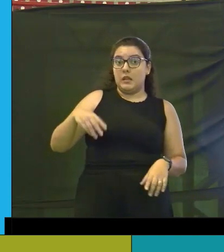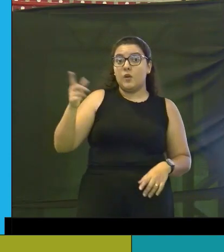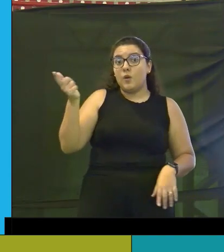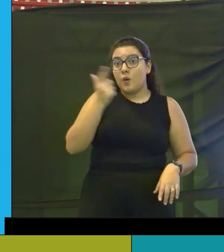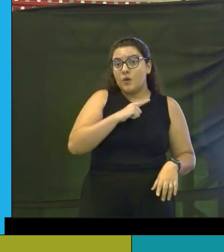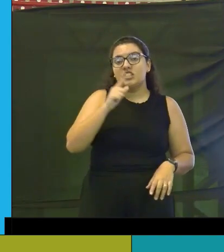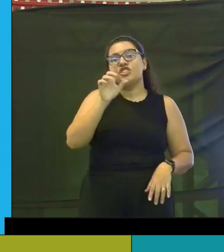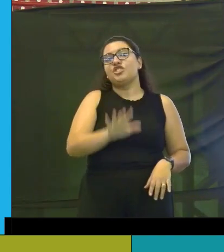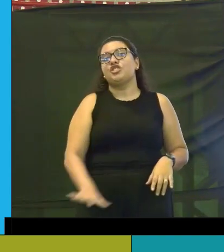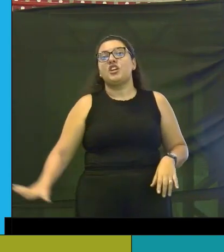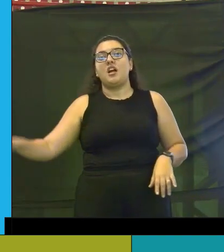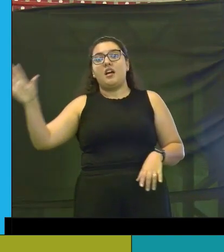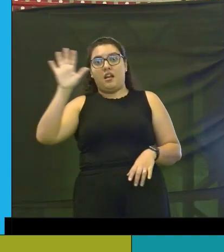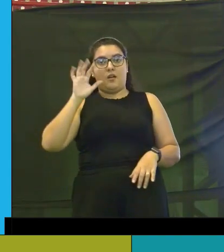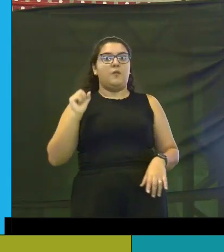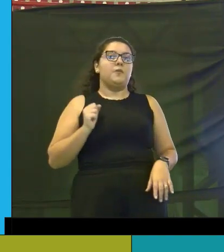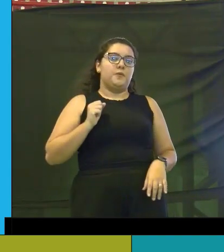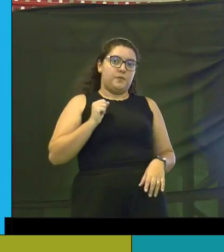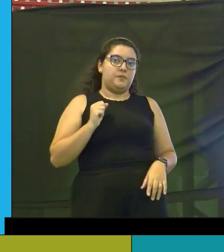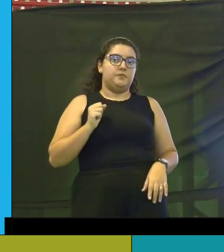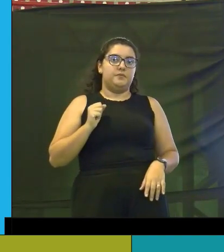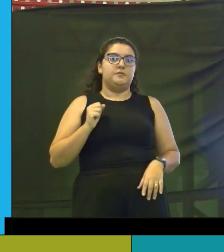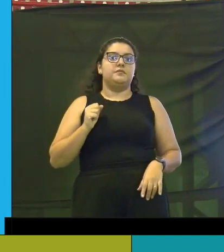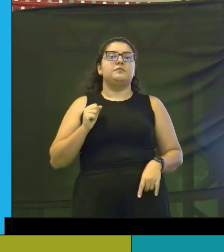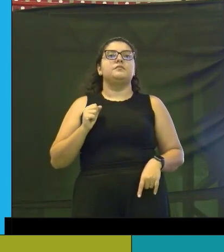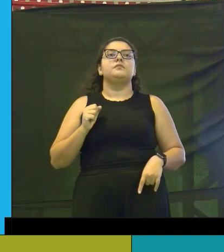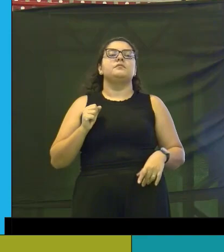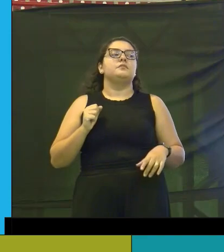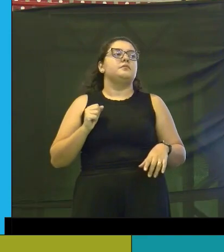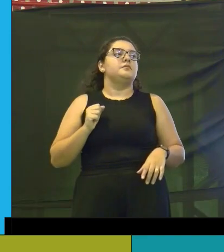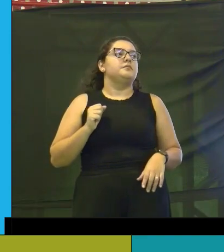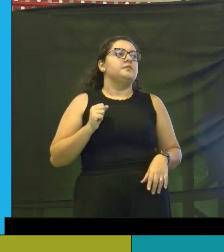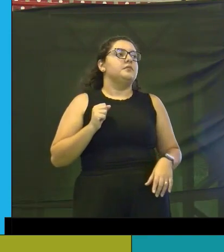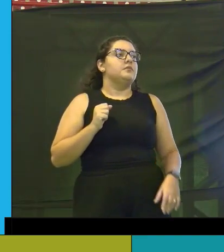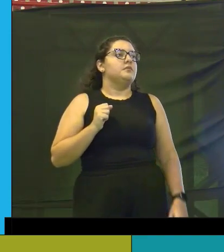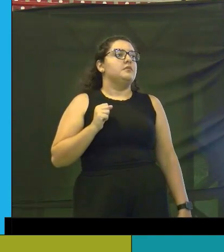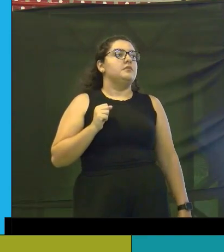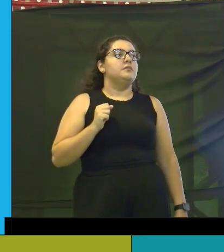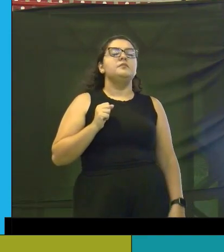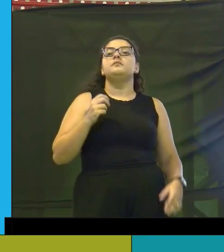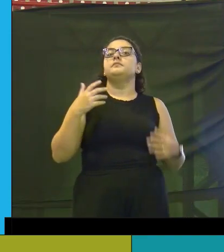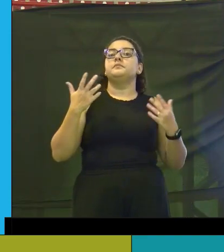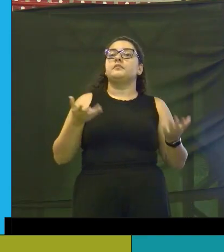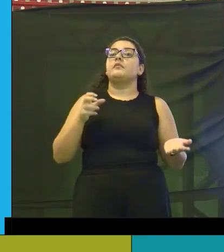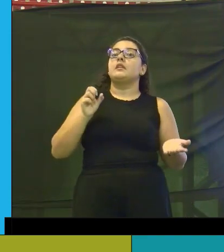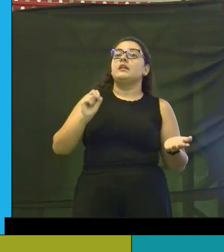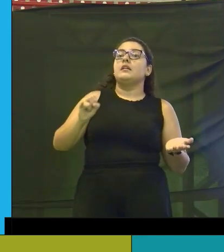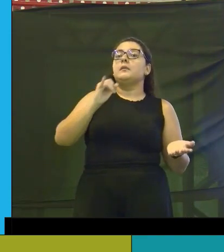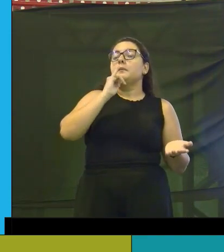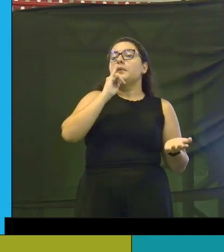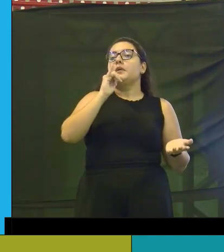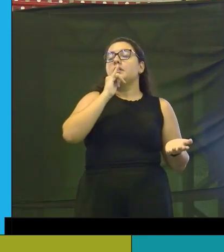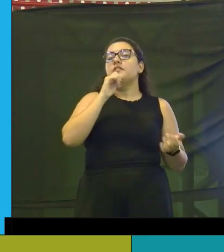tivessem uma visão geral. Sensacional, tá? mestre. E agora só concluindo aqui, Dandan. Galera, e se você fosse fazendo essa